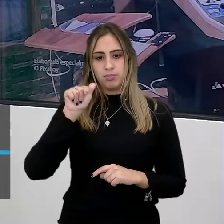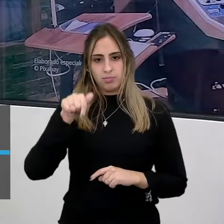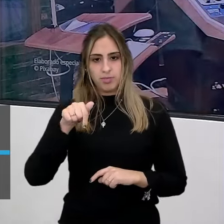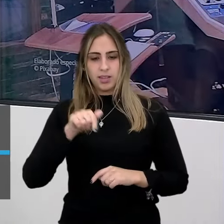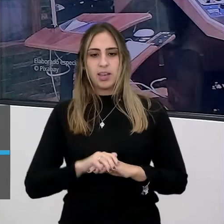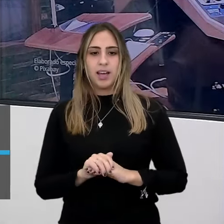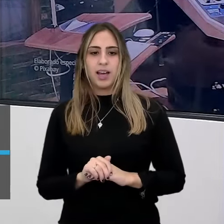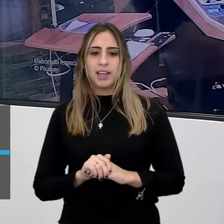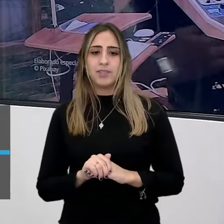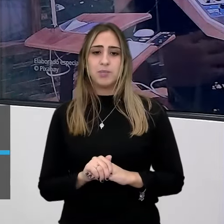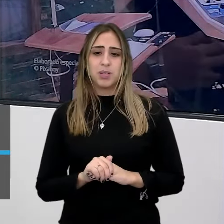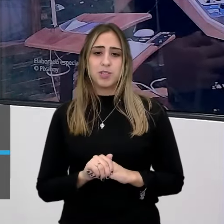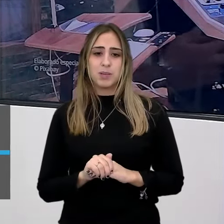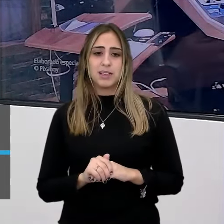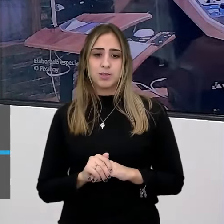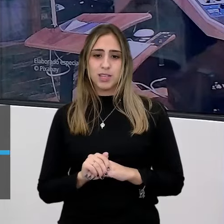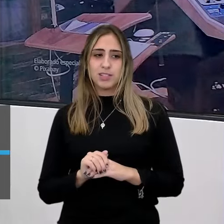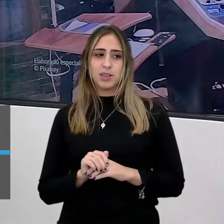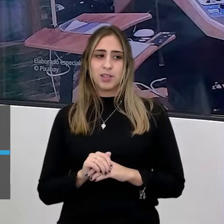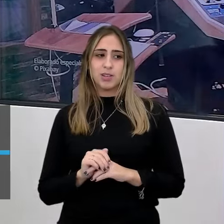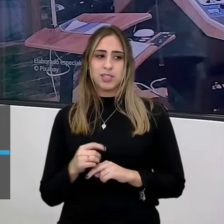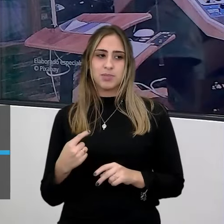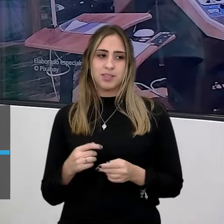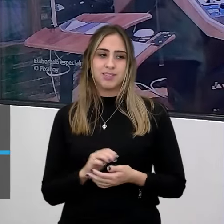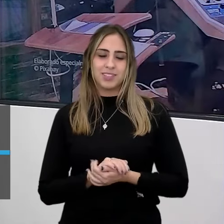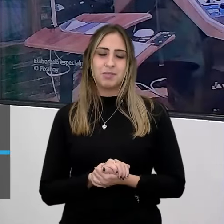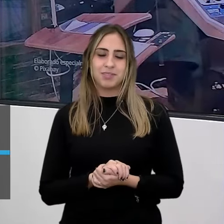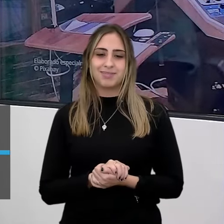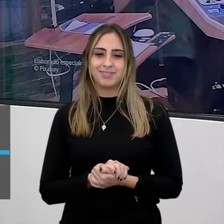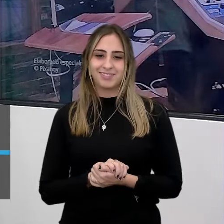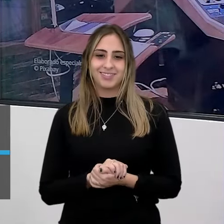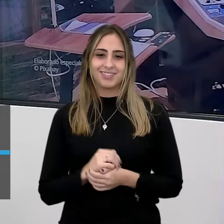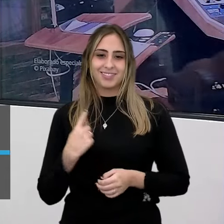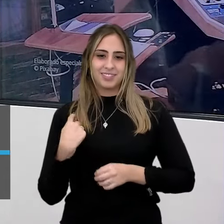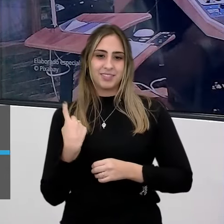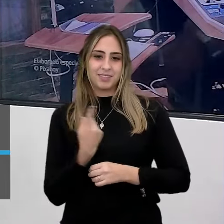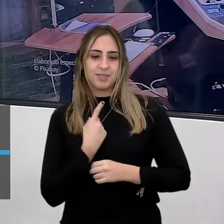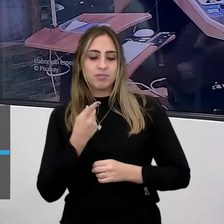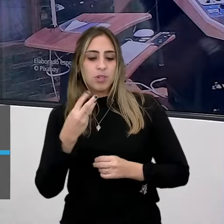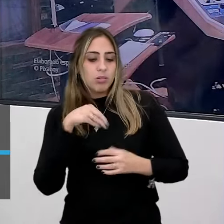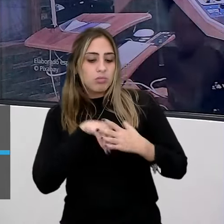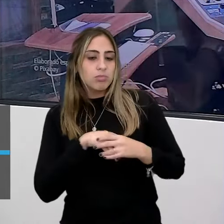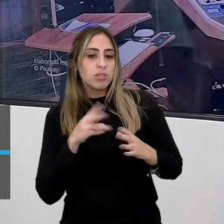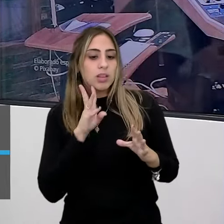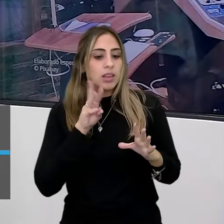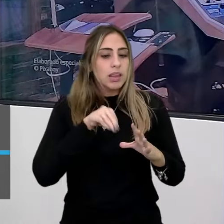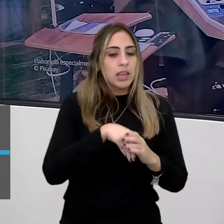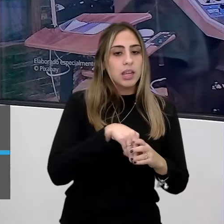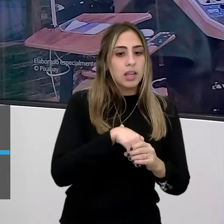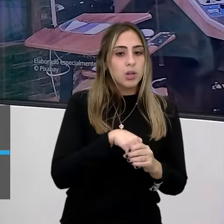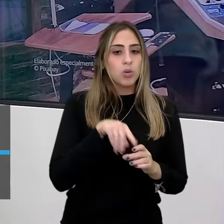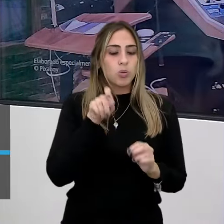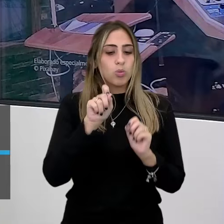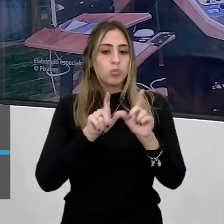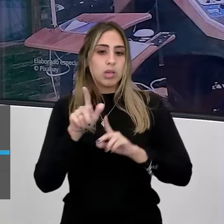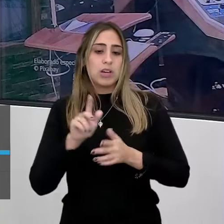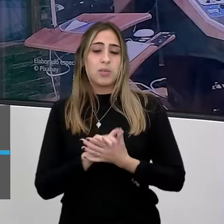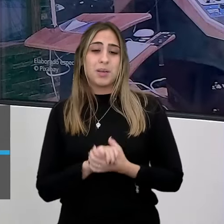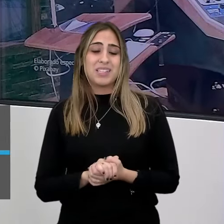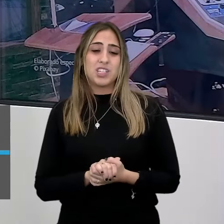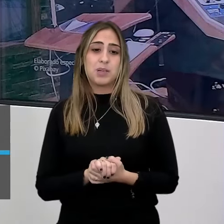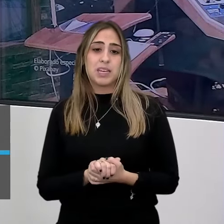sim a revolução bolchevique ele acaba tendo até um cargo dentro do quadro